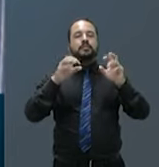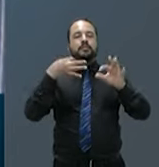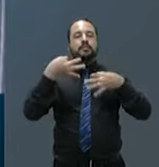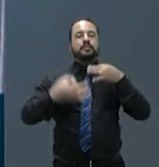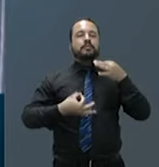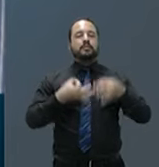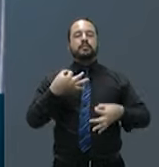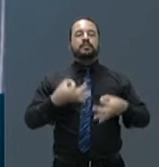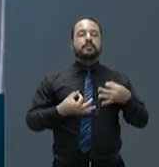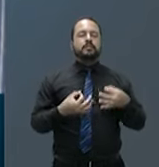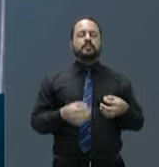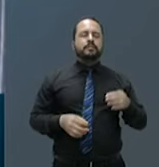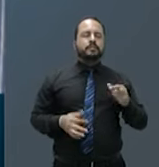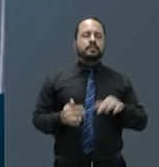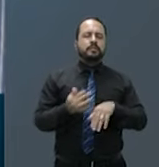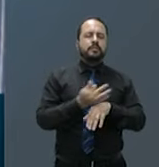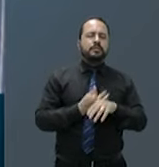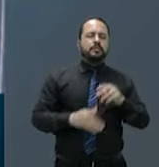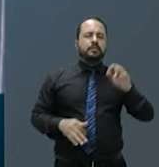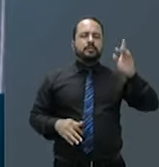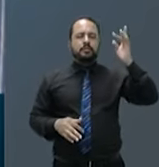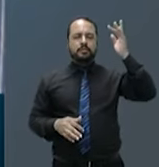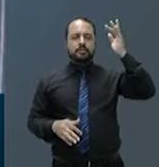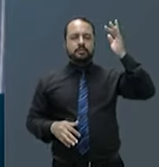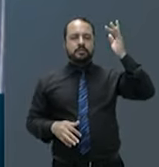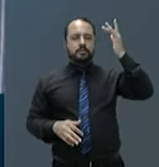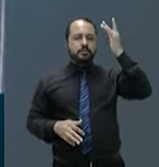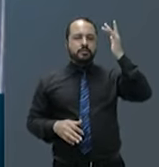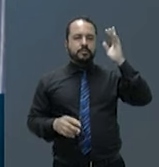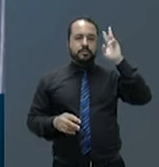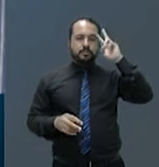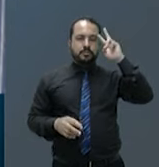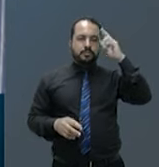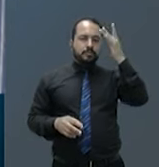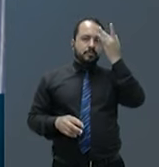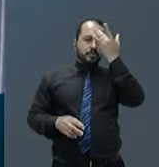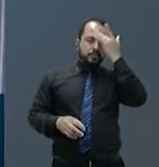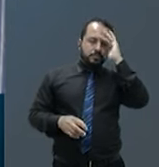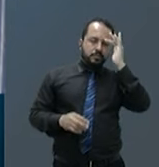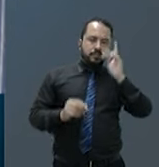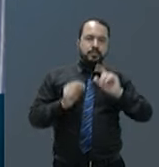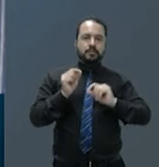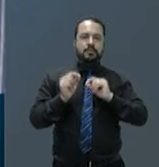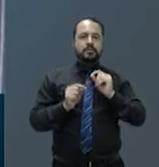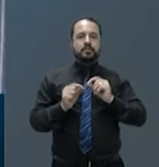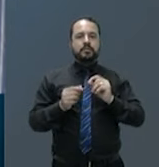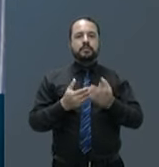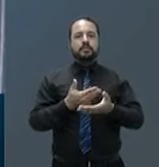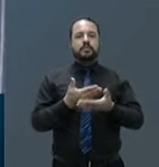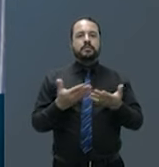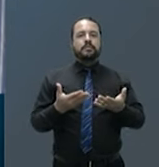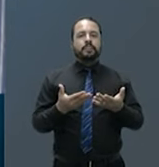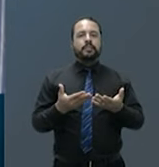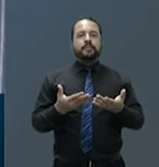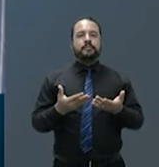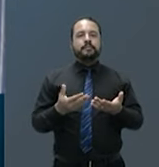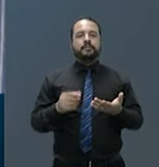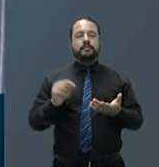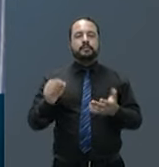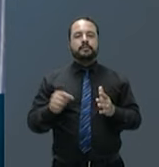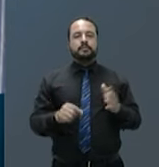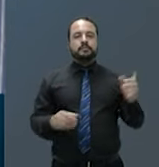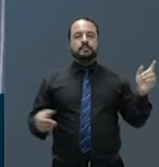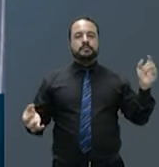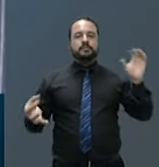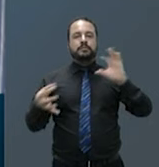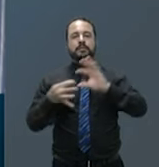o feriado da segunda-feira de Carnaval, porventura não estaria abrangida pela regra em